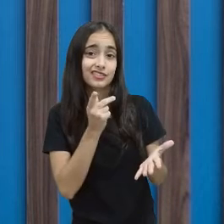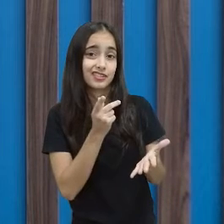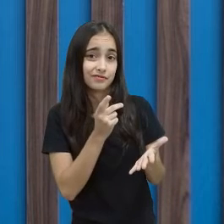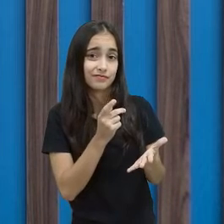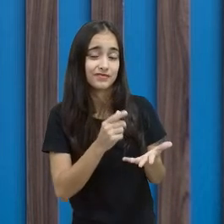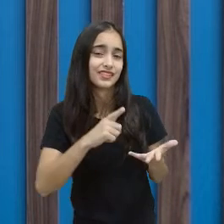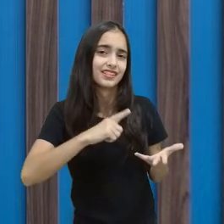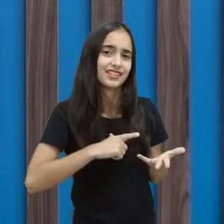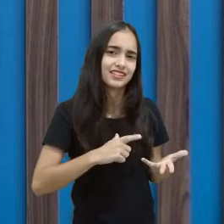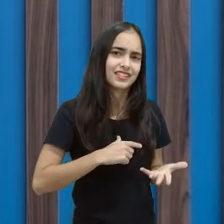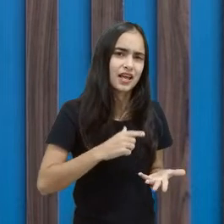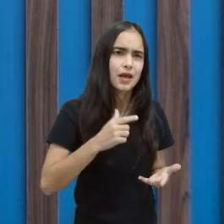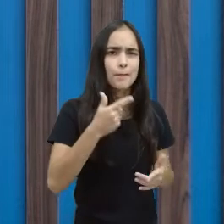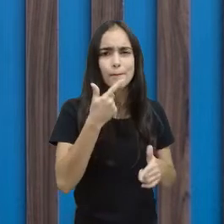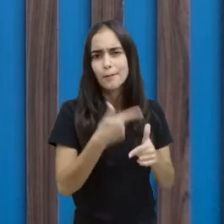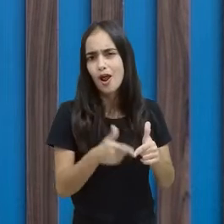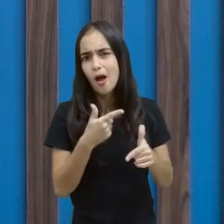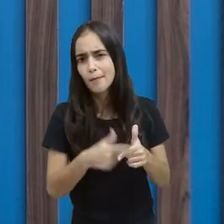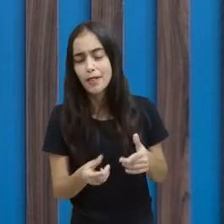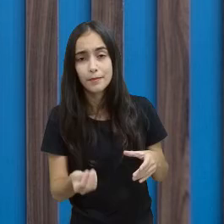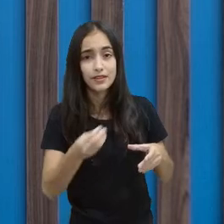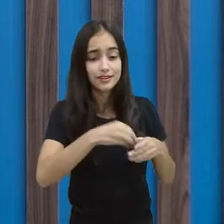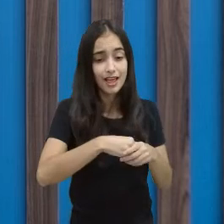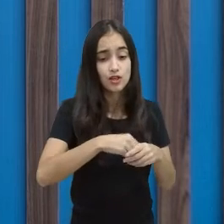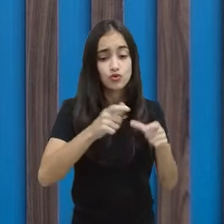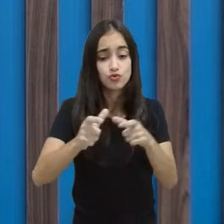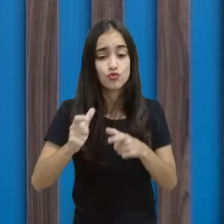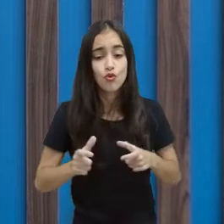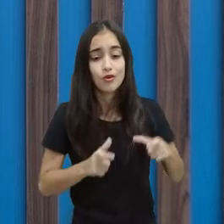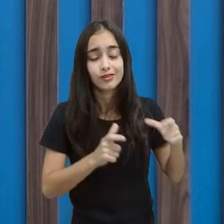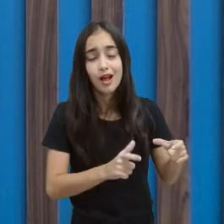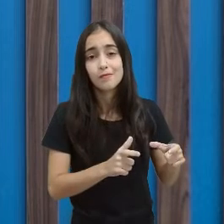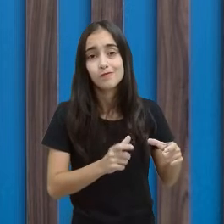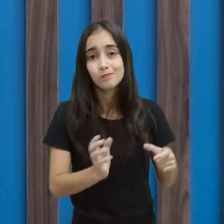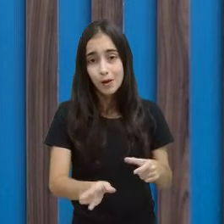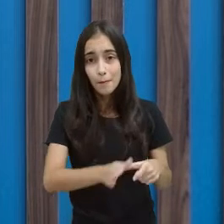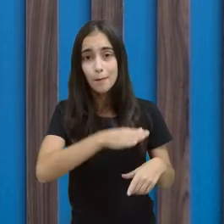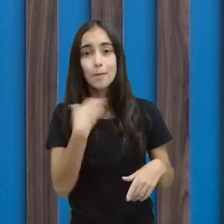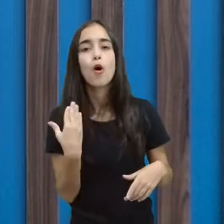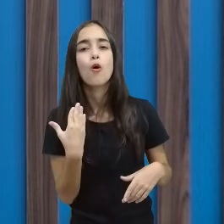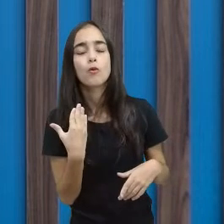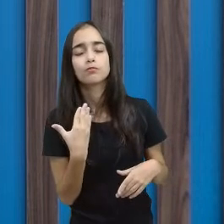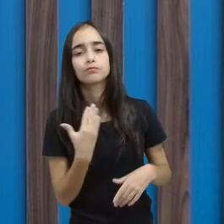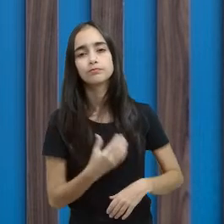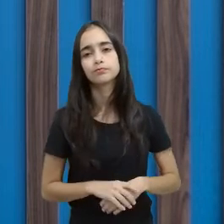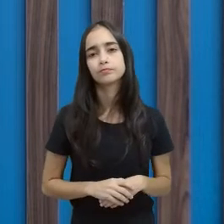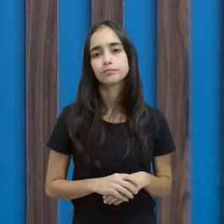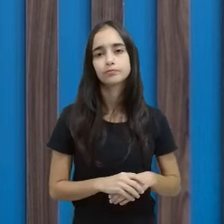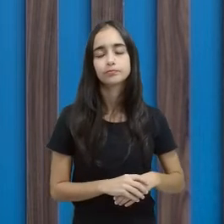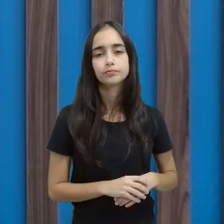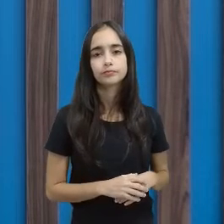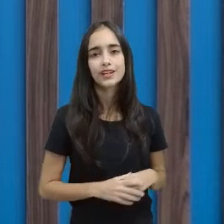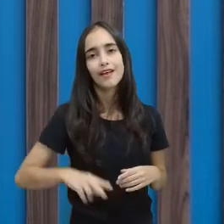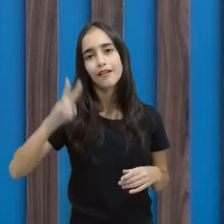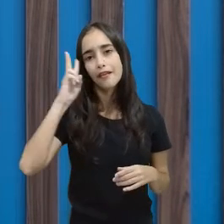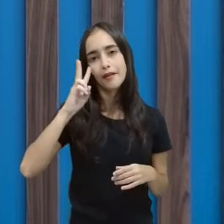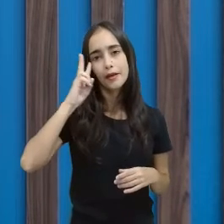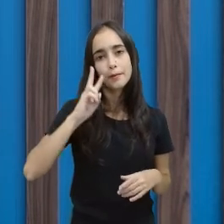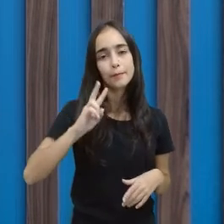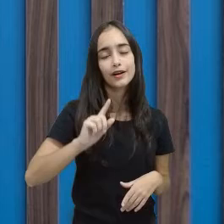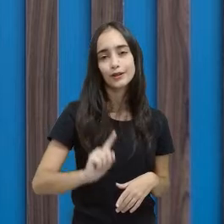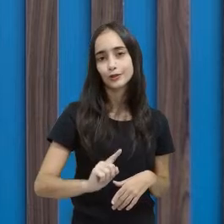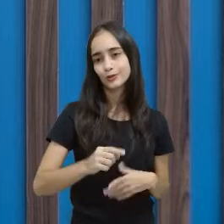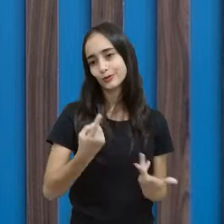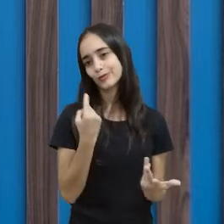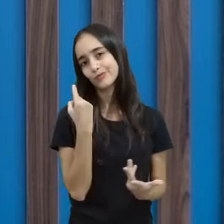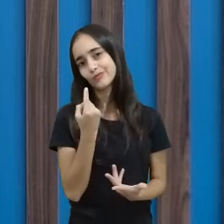de holocausto, né, nos campos de concentração, virando campos de extermínio, né? E lembrando a vocês uma curiosidade,